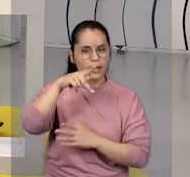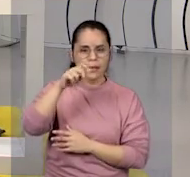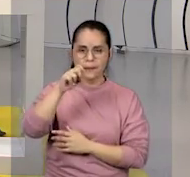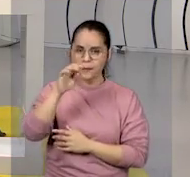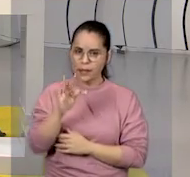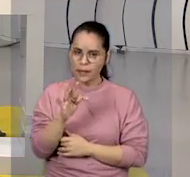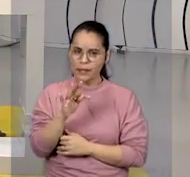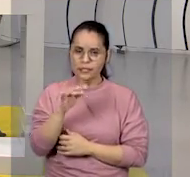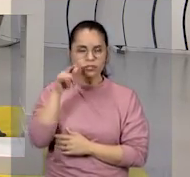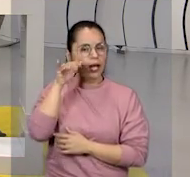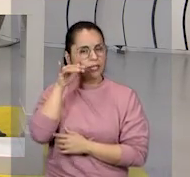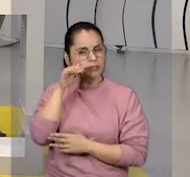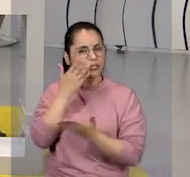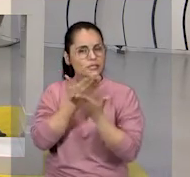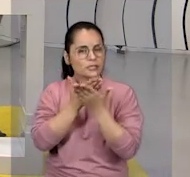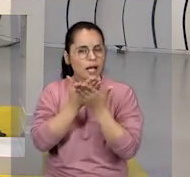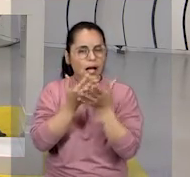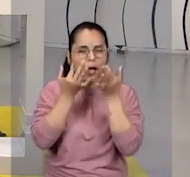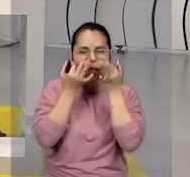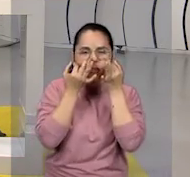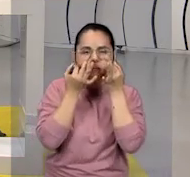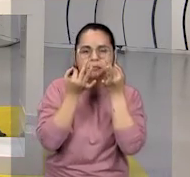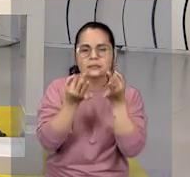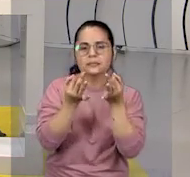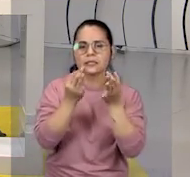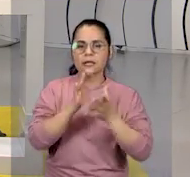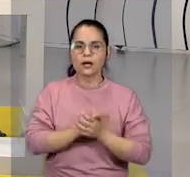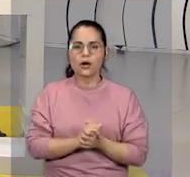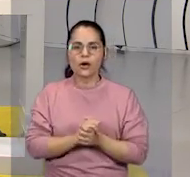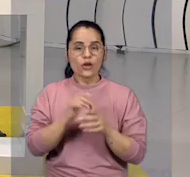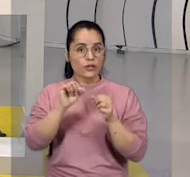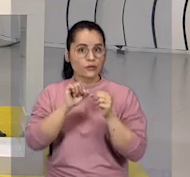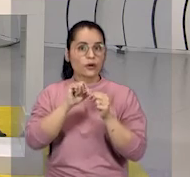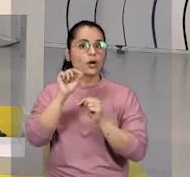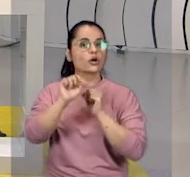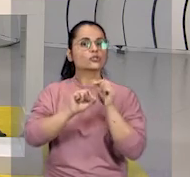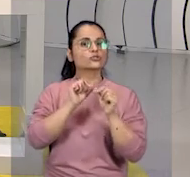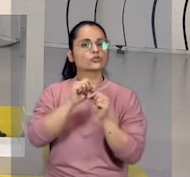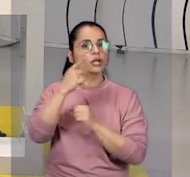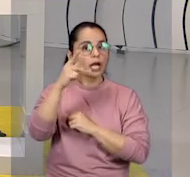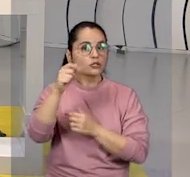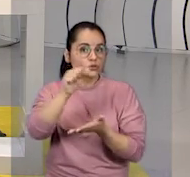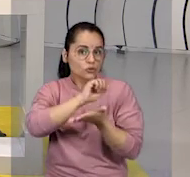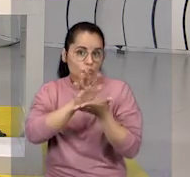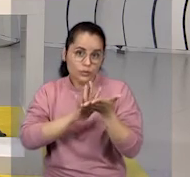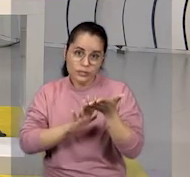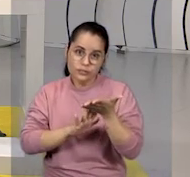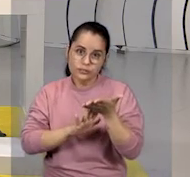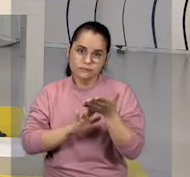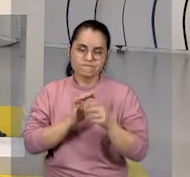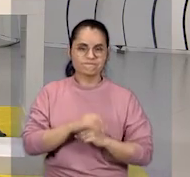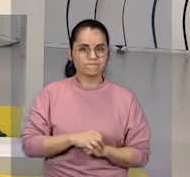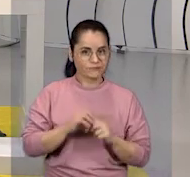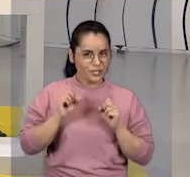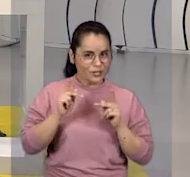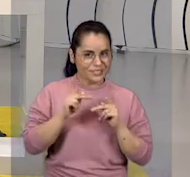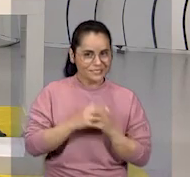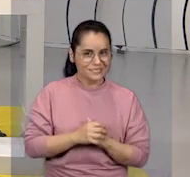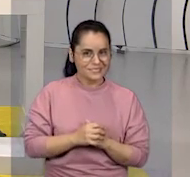pet, assista essa aula com bastante atenção e faça as suas atividades,